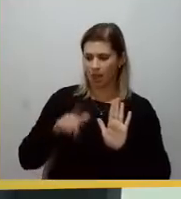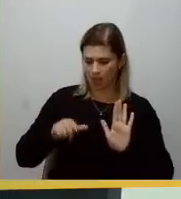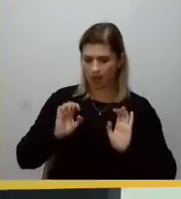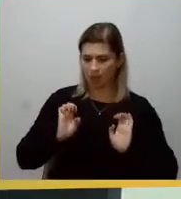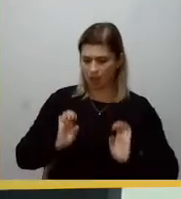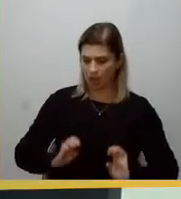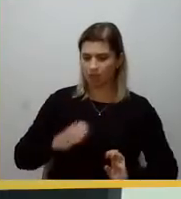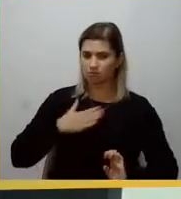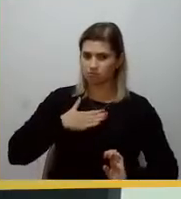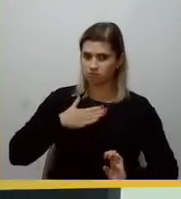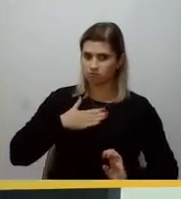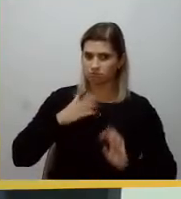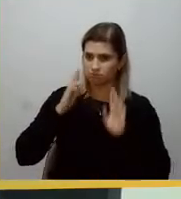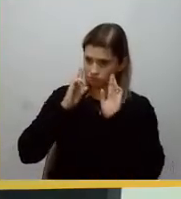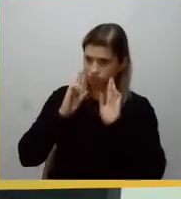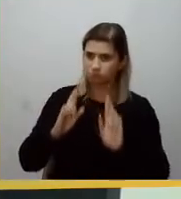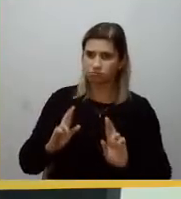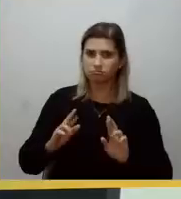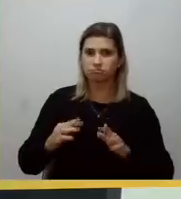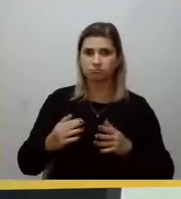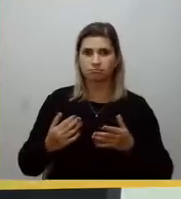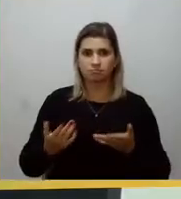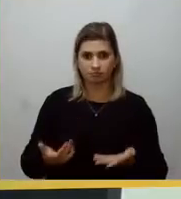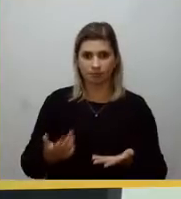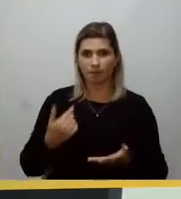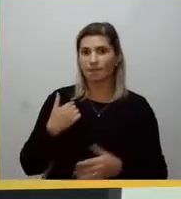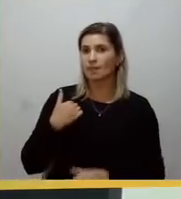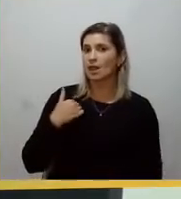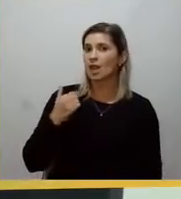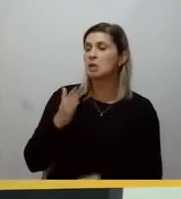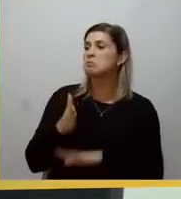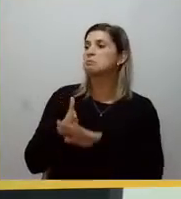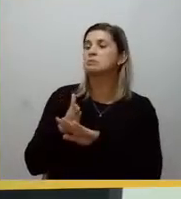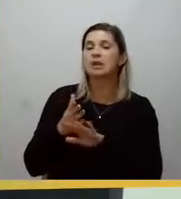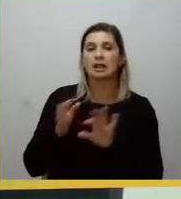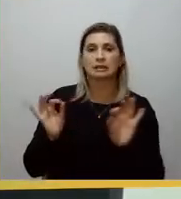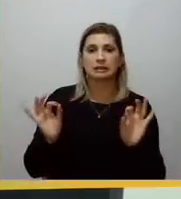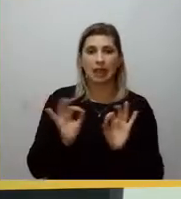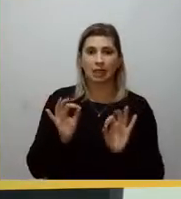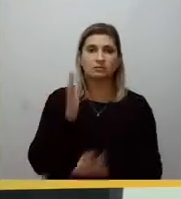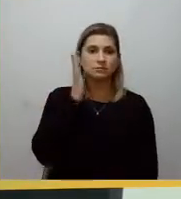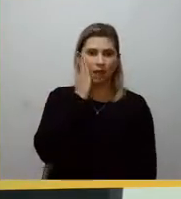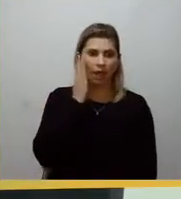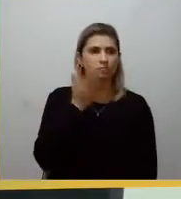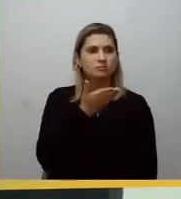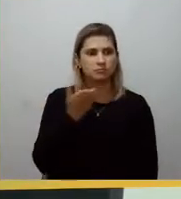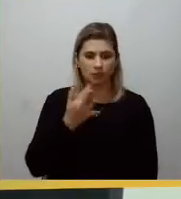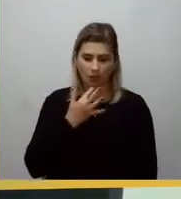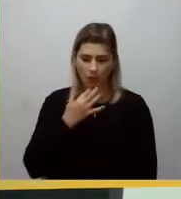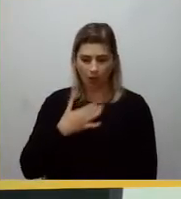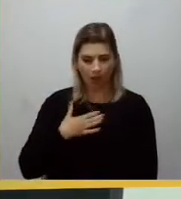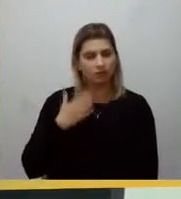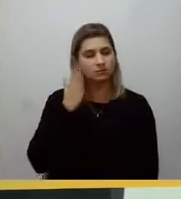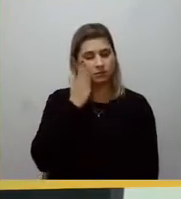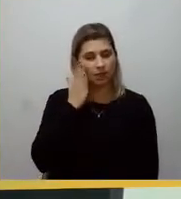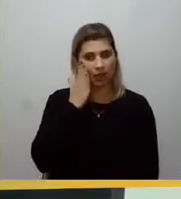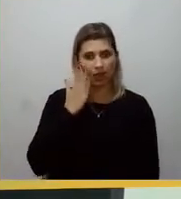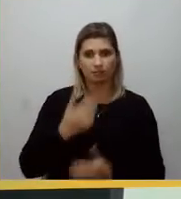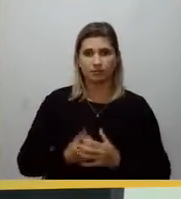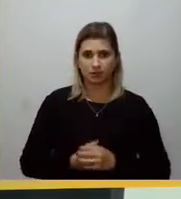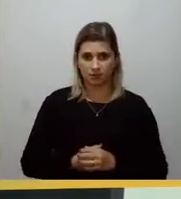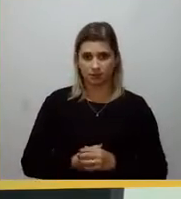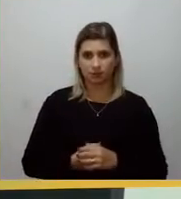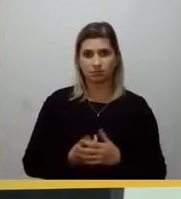questão de respeito. Então, jamais eu faria isso. Quem me conhece sabe que é assim que a gente